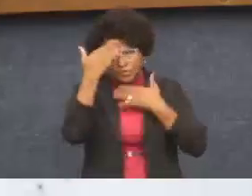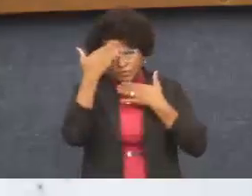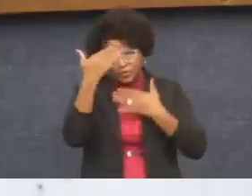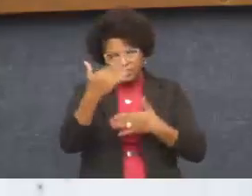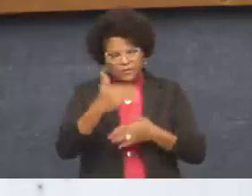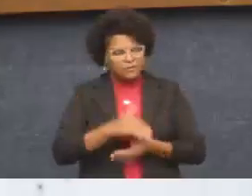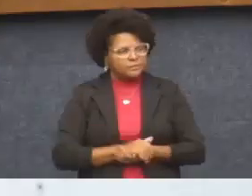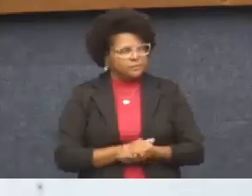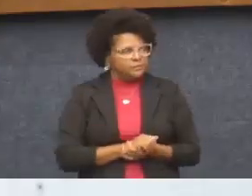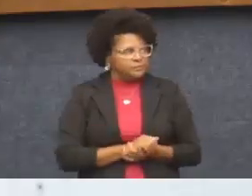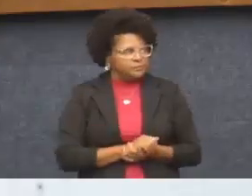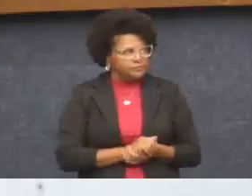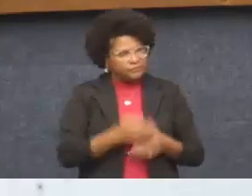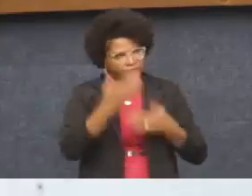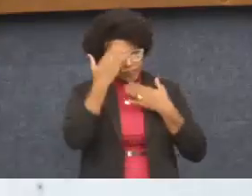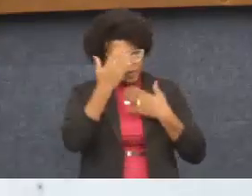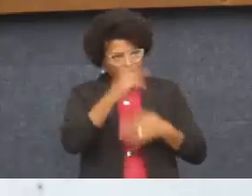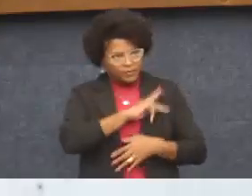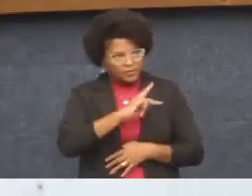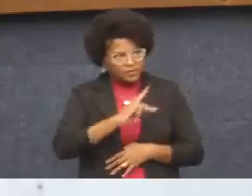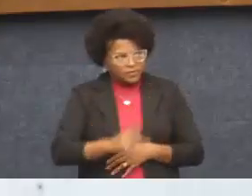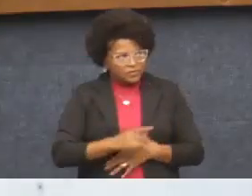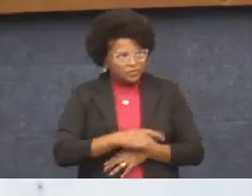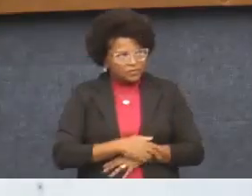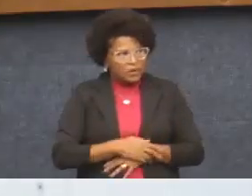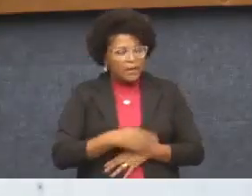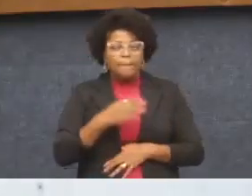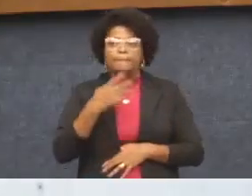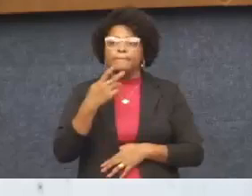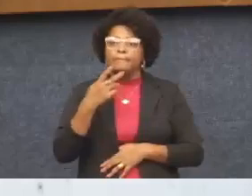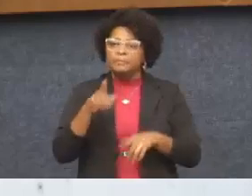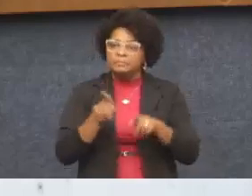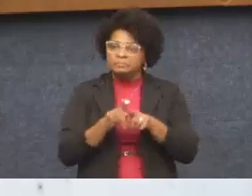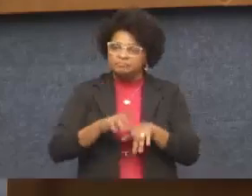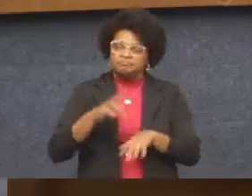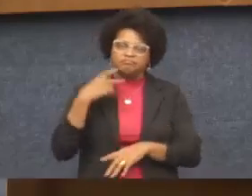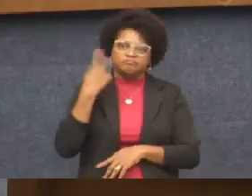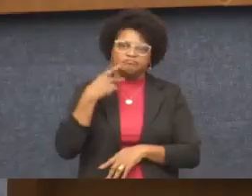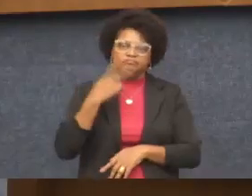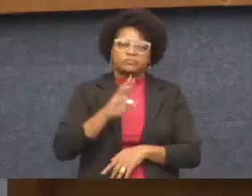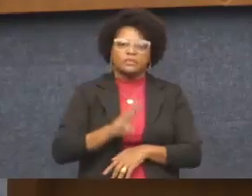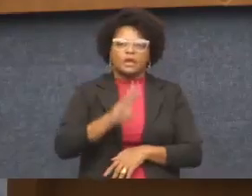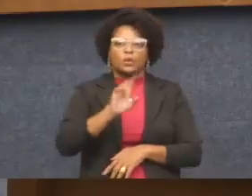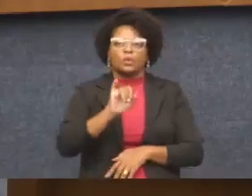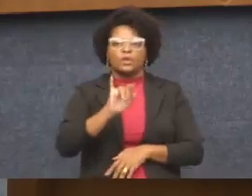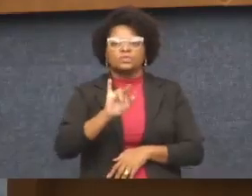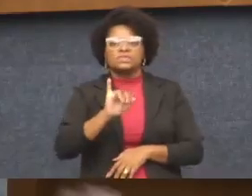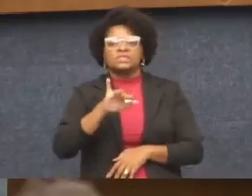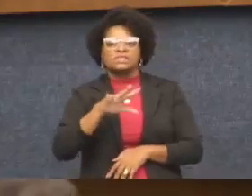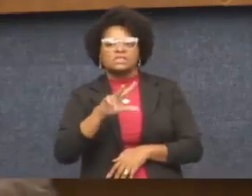Obrigado, presidente. Para declarar voto, vereador Ilcinho da Tabu.